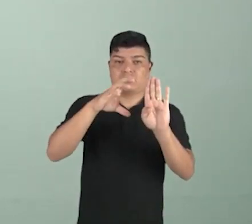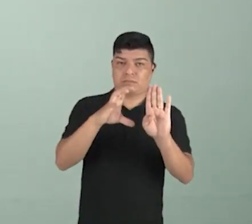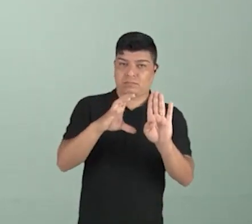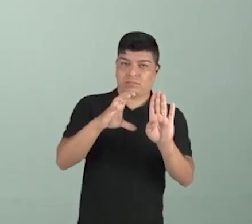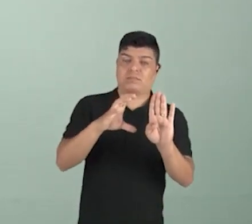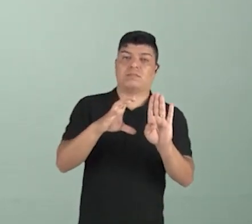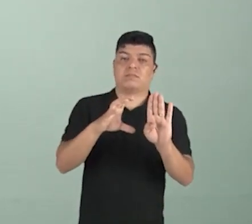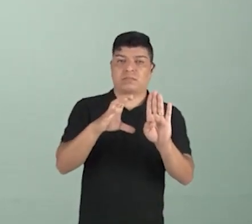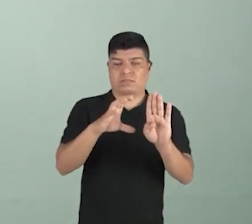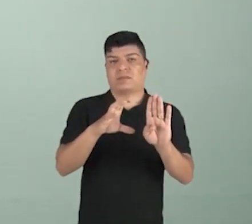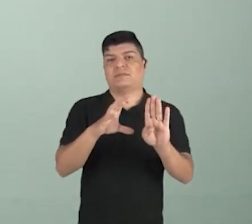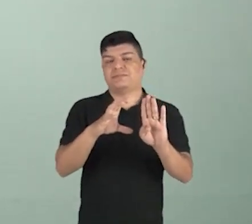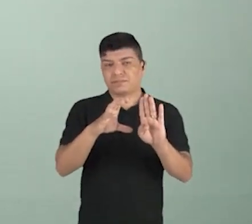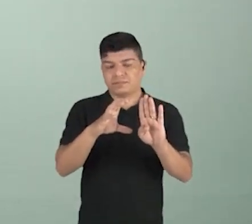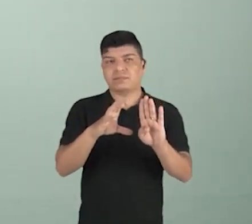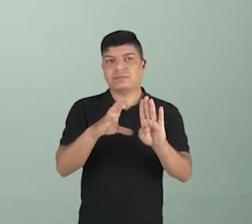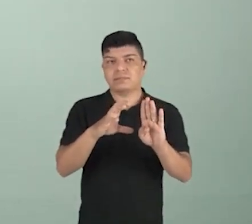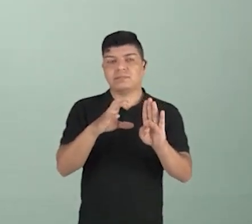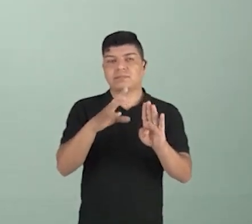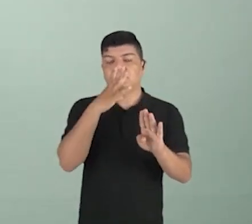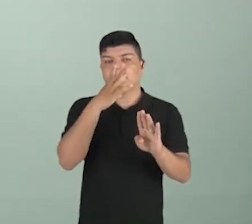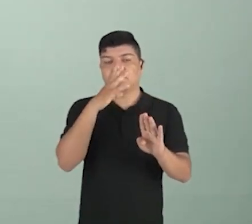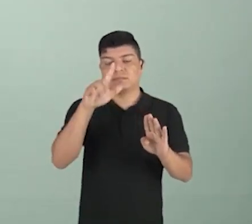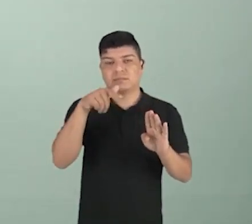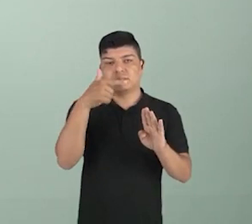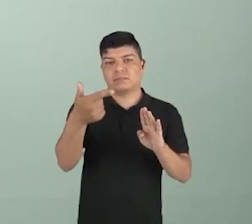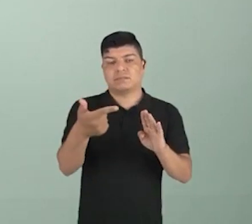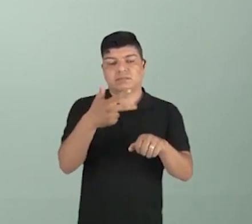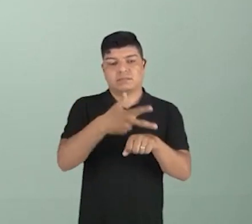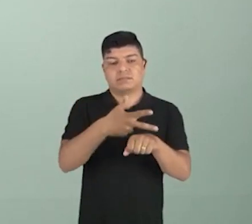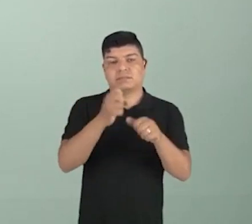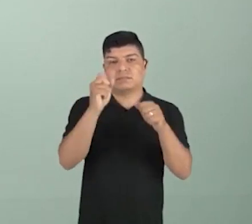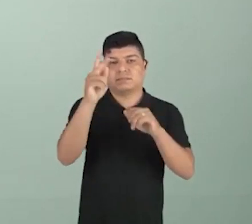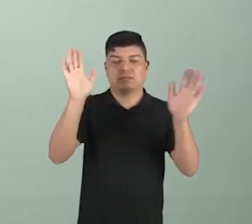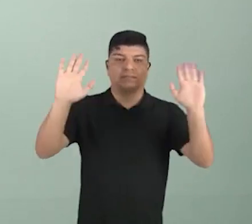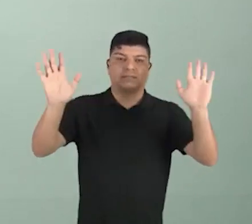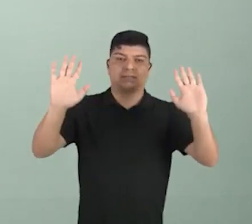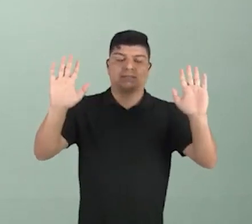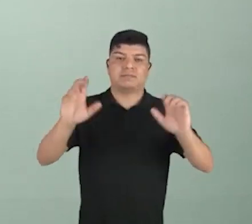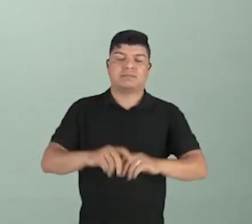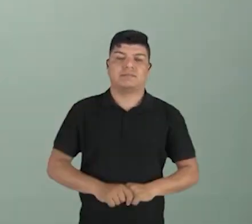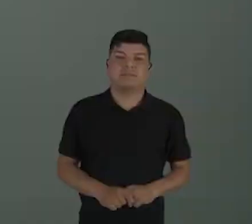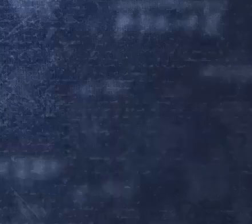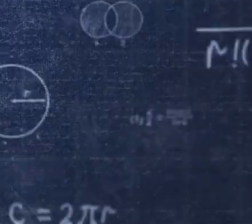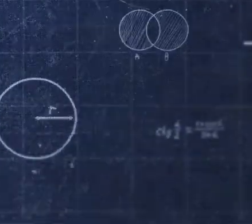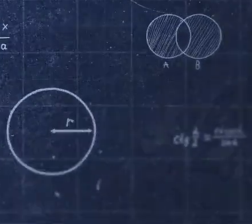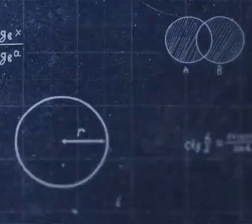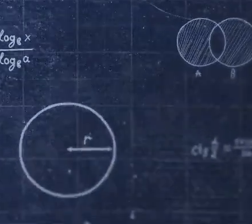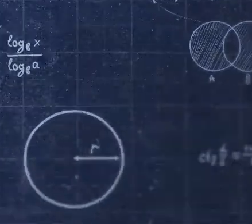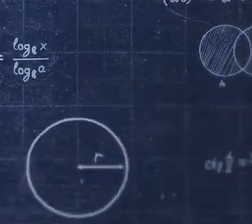portal Eduquiacre para assistir esse e os outros vídeos, ok? Tchau, tchau e até logo.